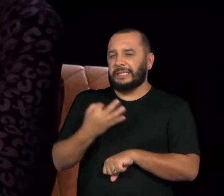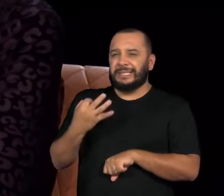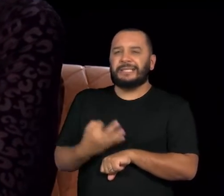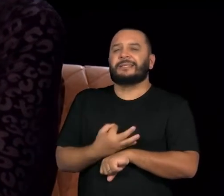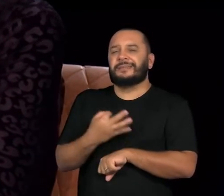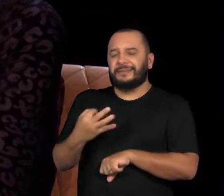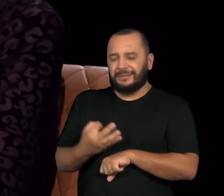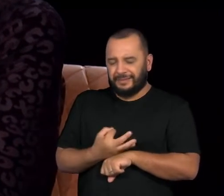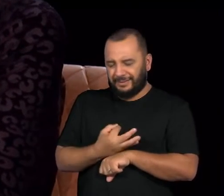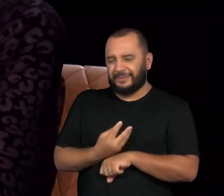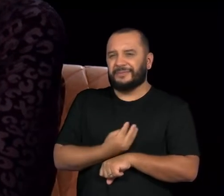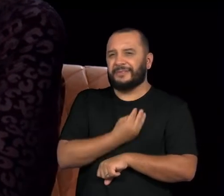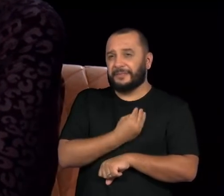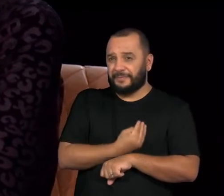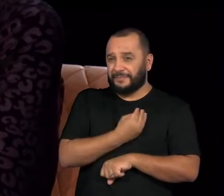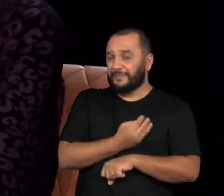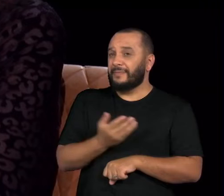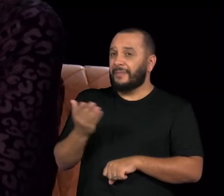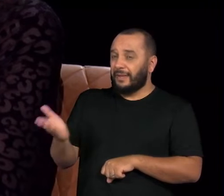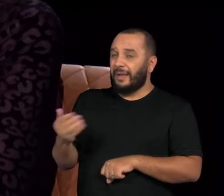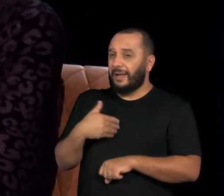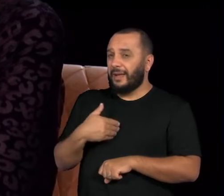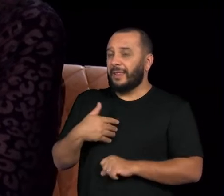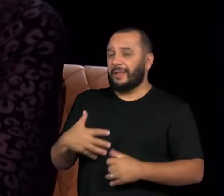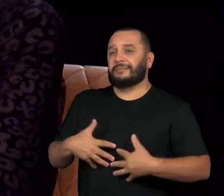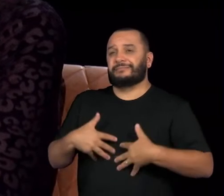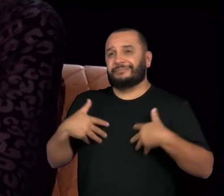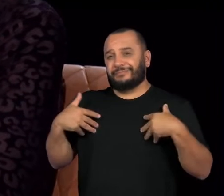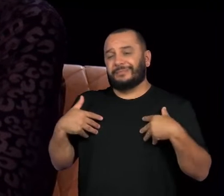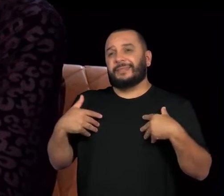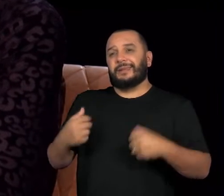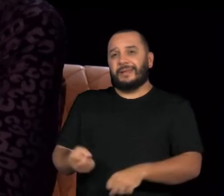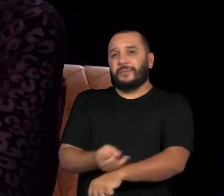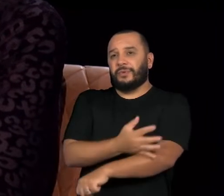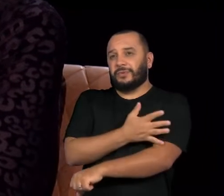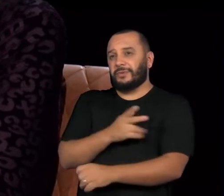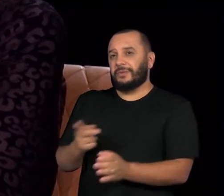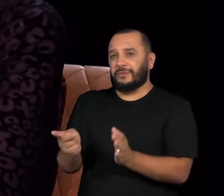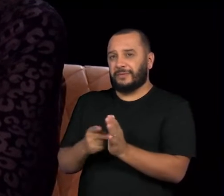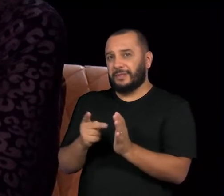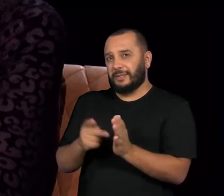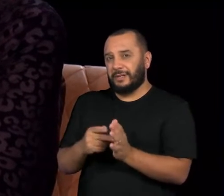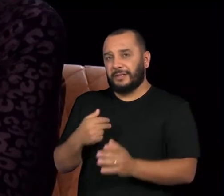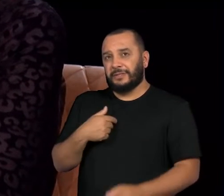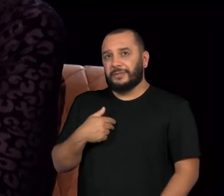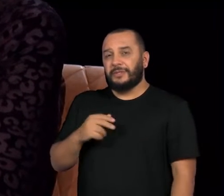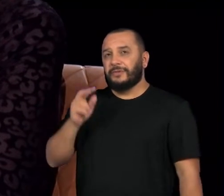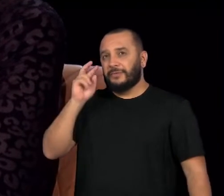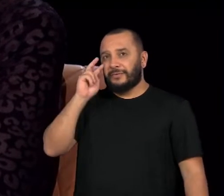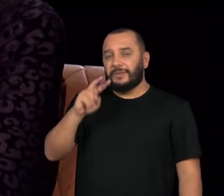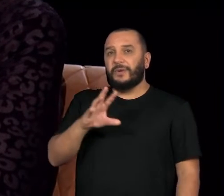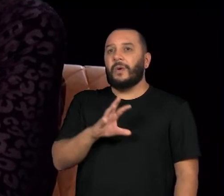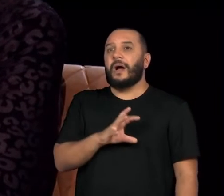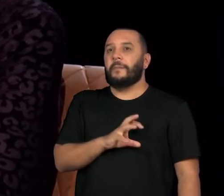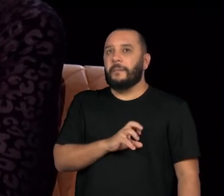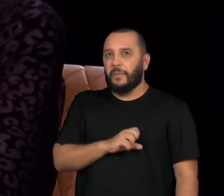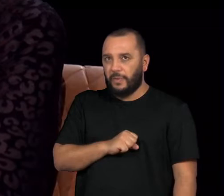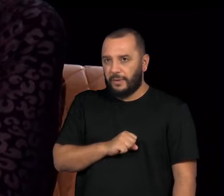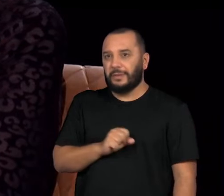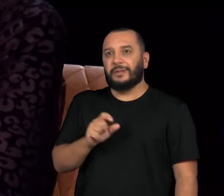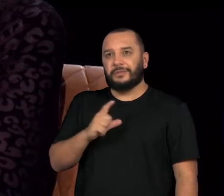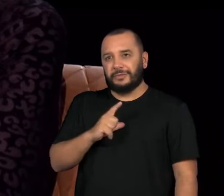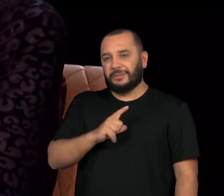ali. Ela realmente me comoveu muito. Né? E eu vi o grande amor que ela tinha por aquele homem